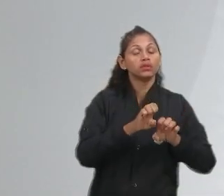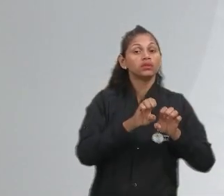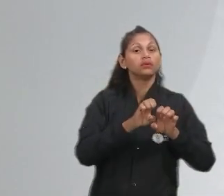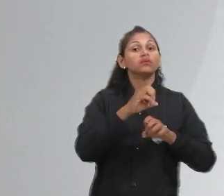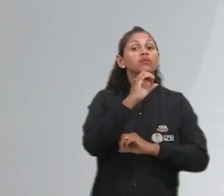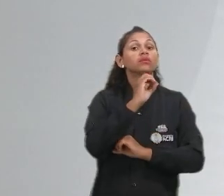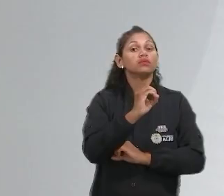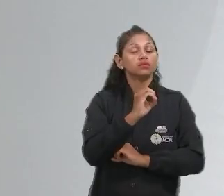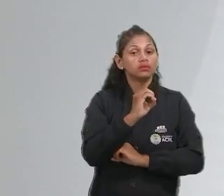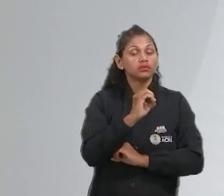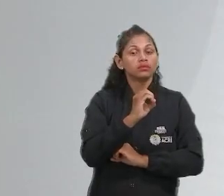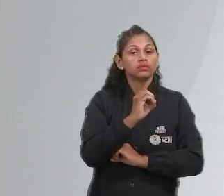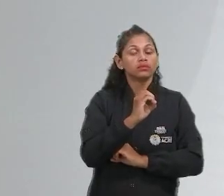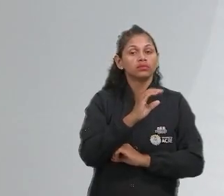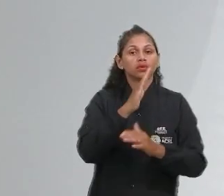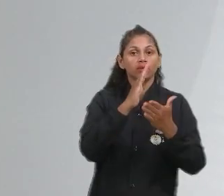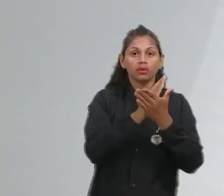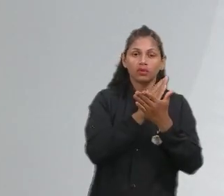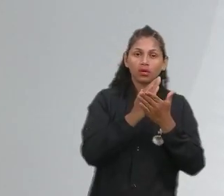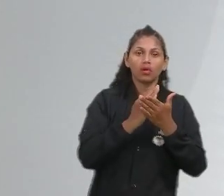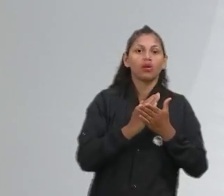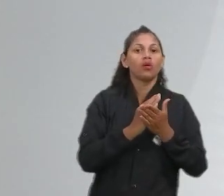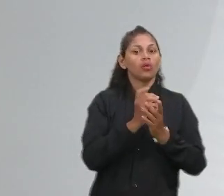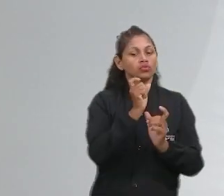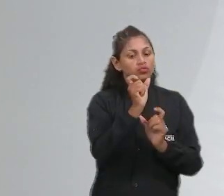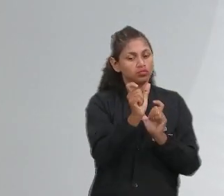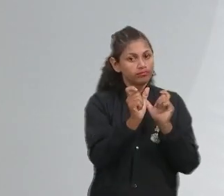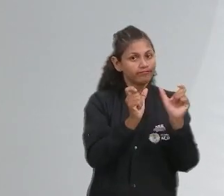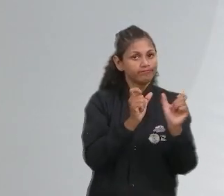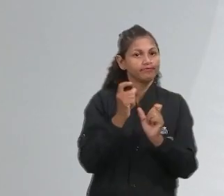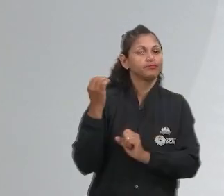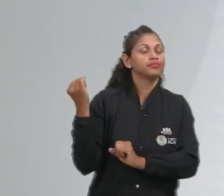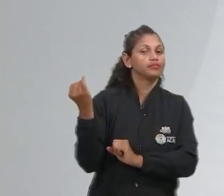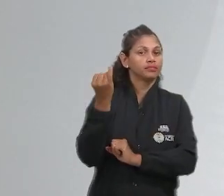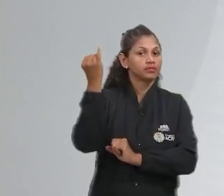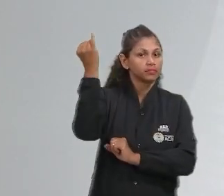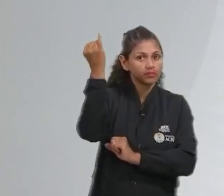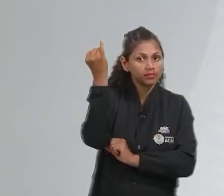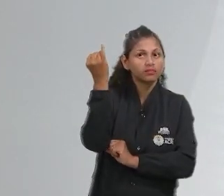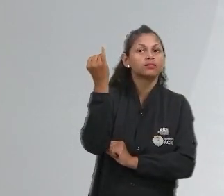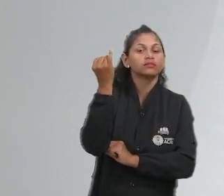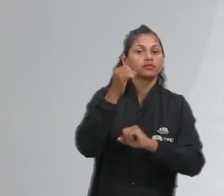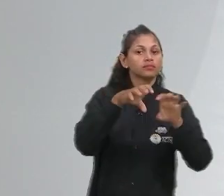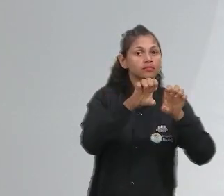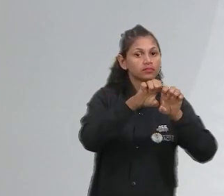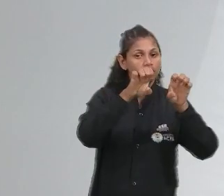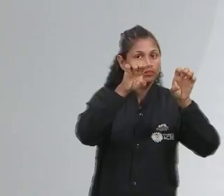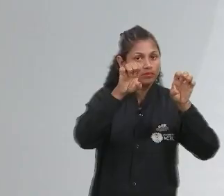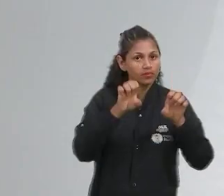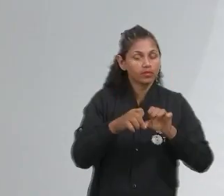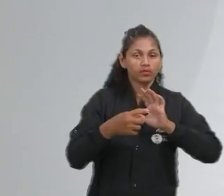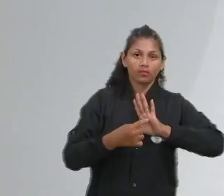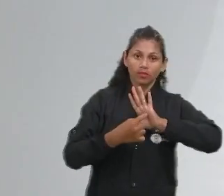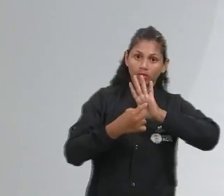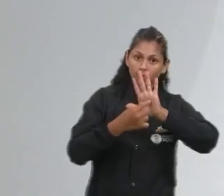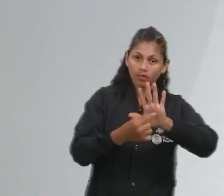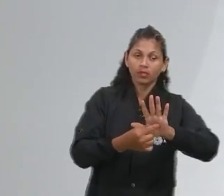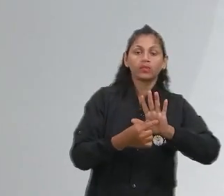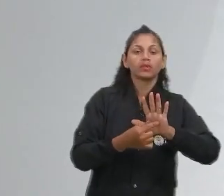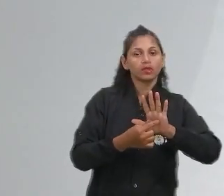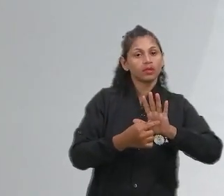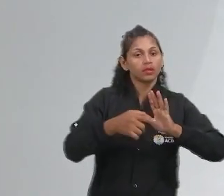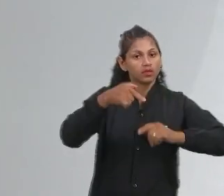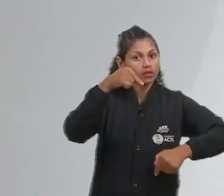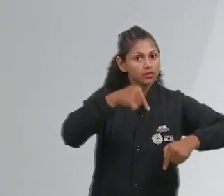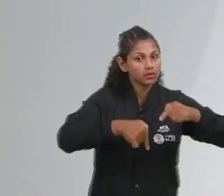oxigenadas? Alguns termos bem importantes que são essas estruturas que vão aparecer nas funções químicas,